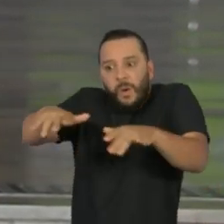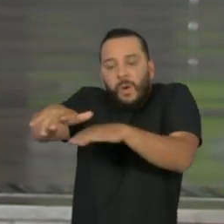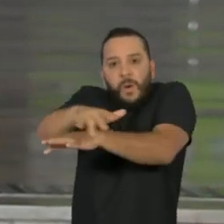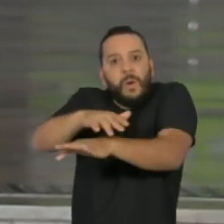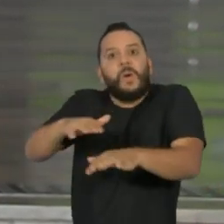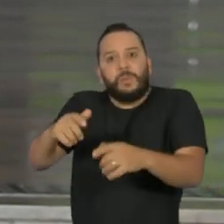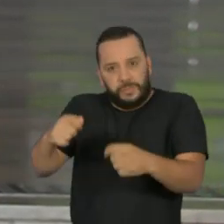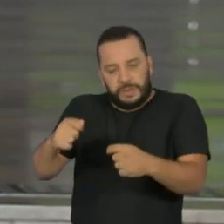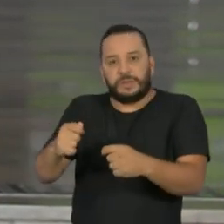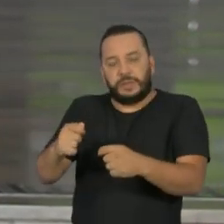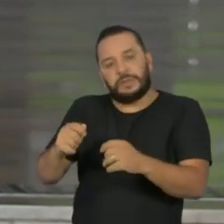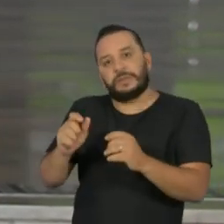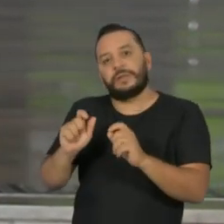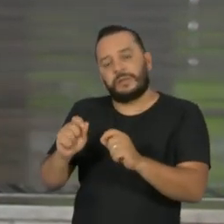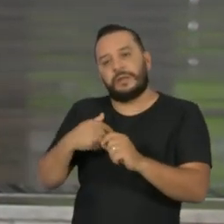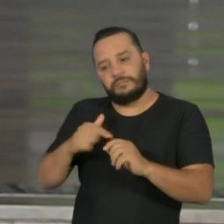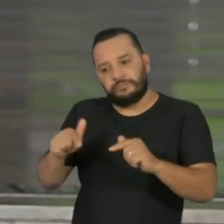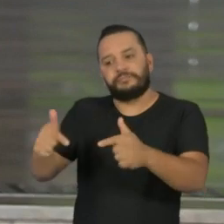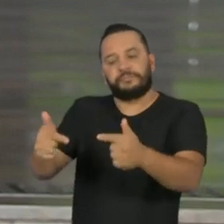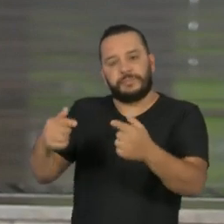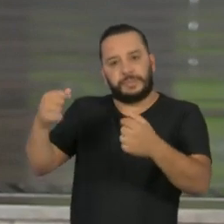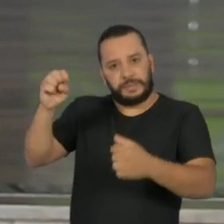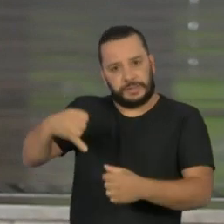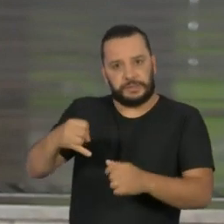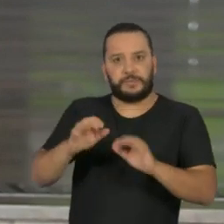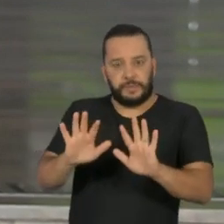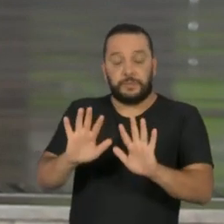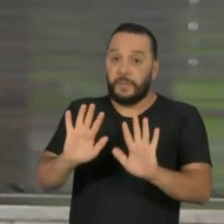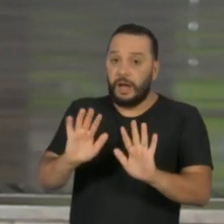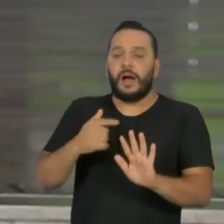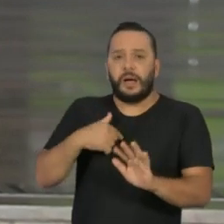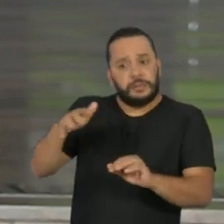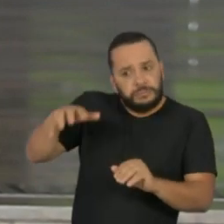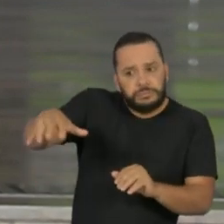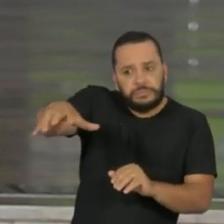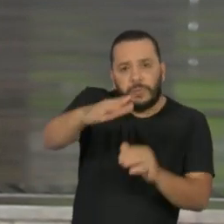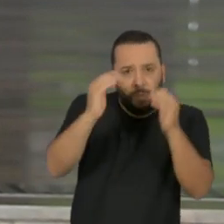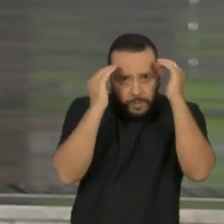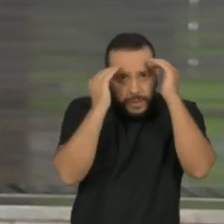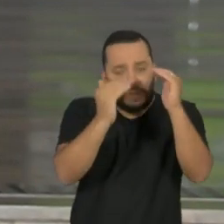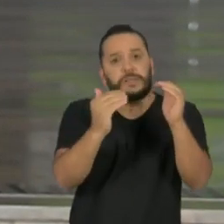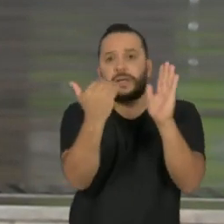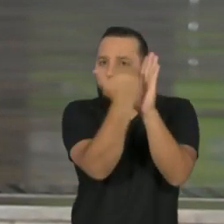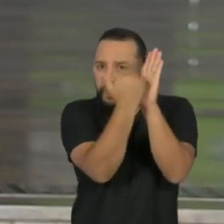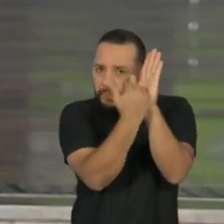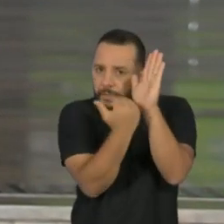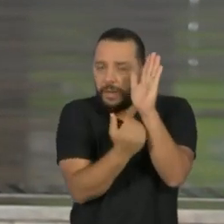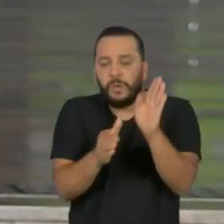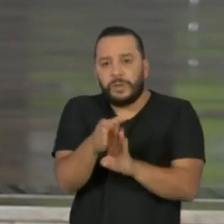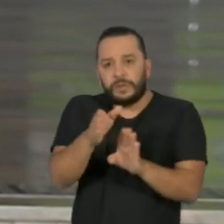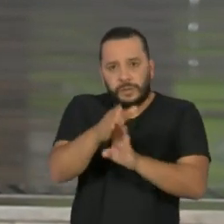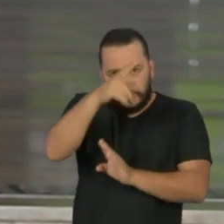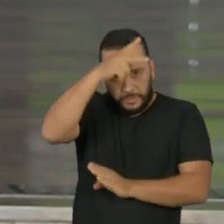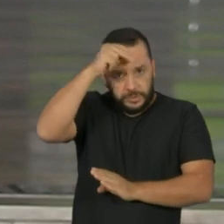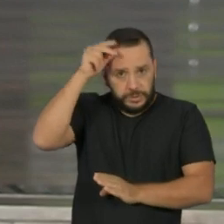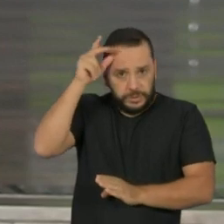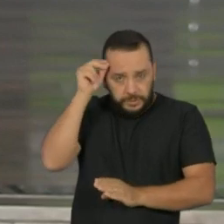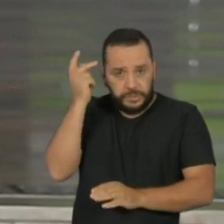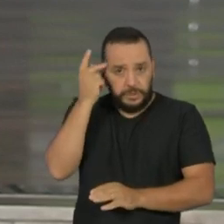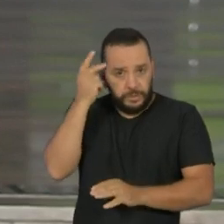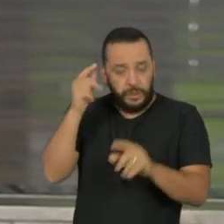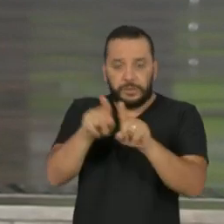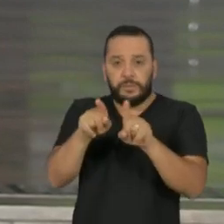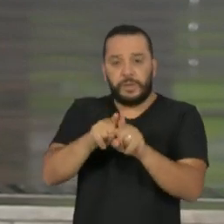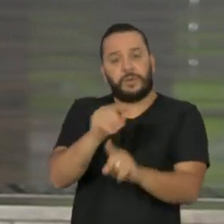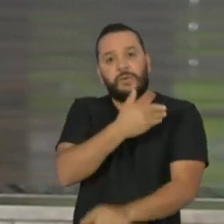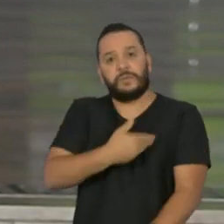esclarecer que o setor privado tem se comportado muito bem e seguido as recomendações tanto do município de São Paulo quanto do governo do Estado de São Paulo de